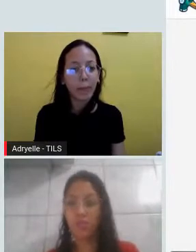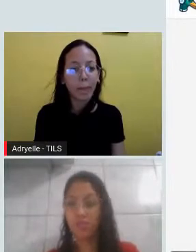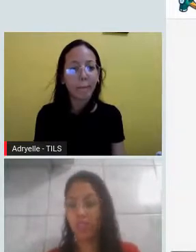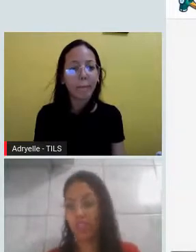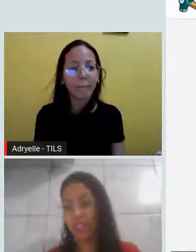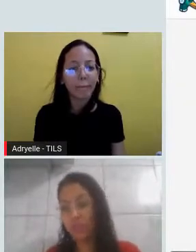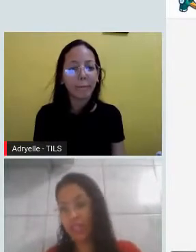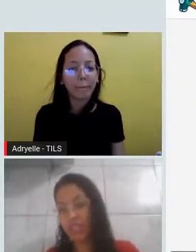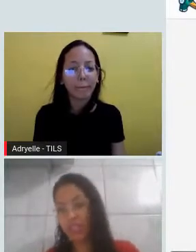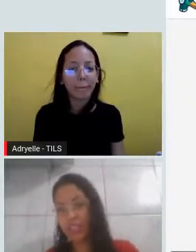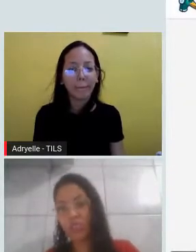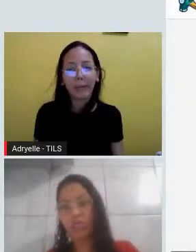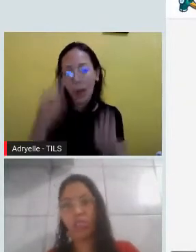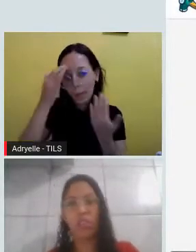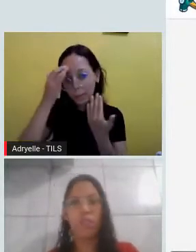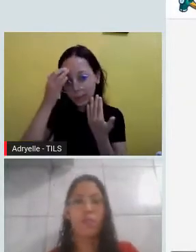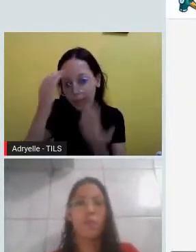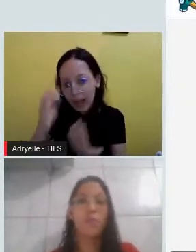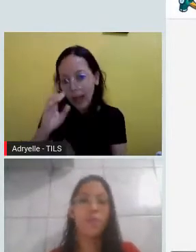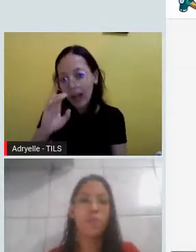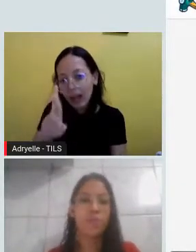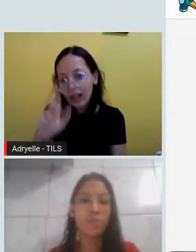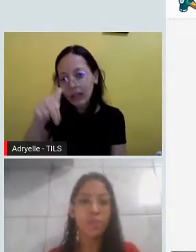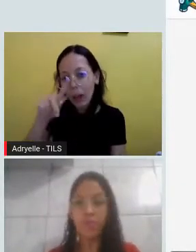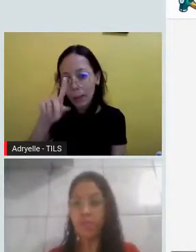Pronto. Obrigada, Brenda. Tudo ok.